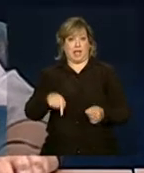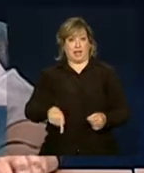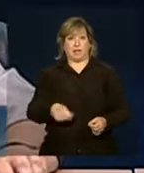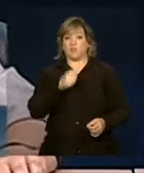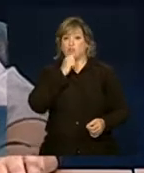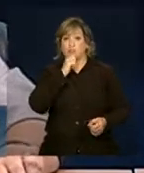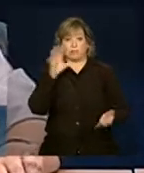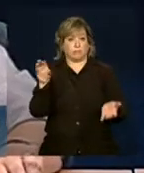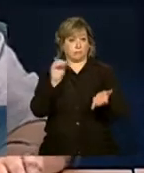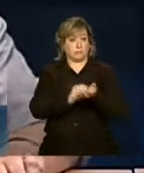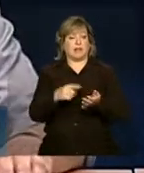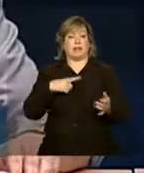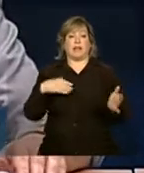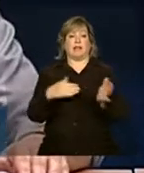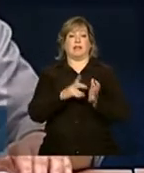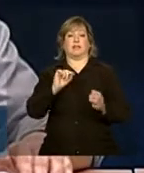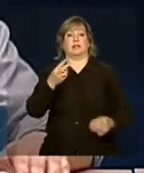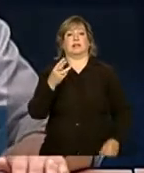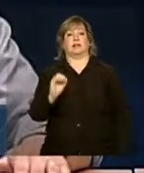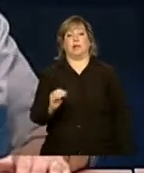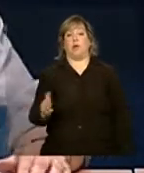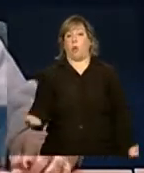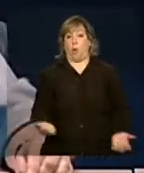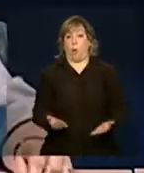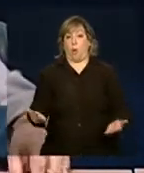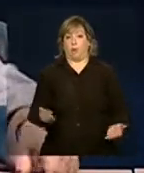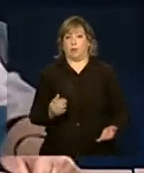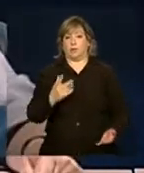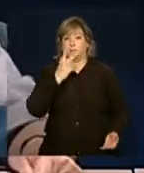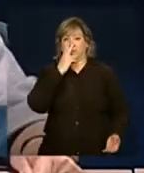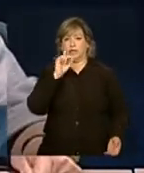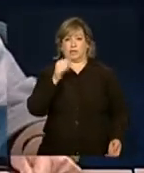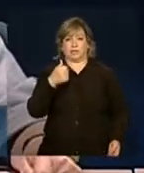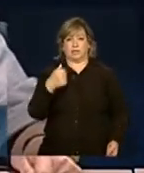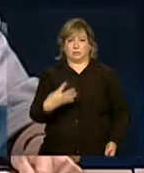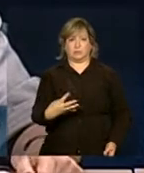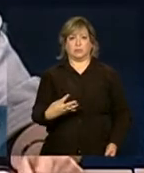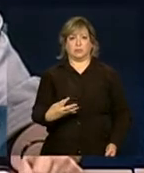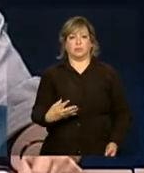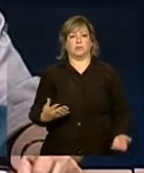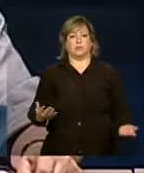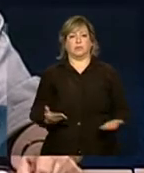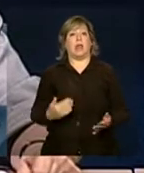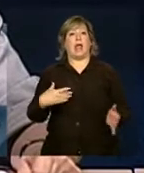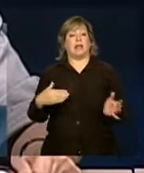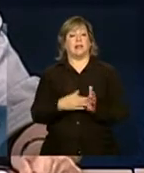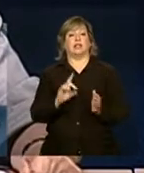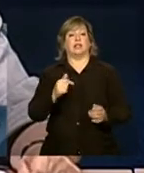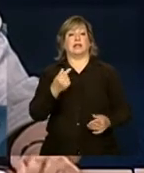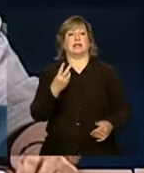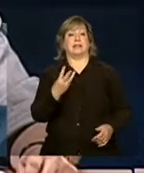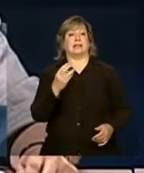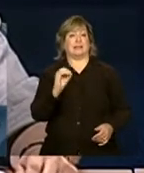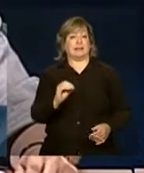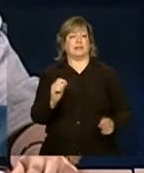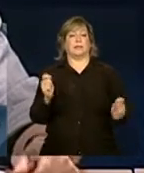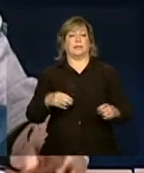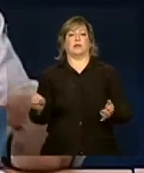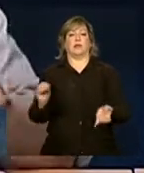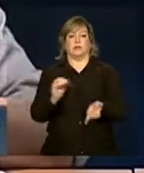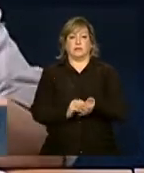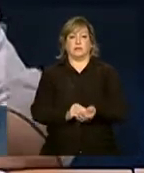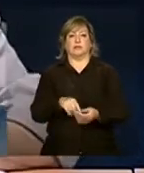ainda não O verão tem até o dia trinta hoje é 14 acho né Hoje é dia 14 tem até dia trinta ainda para se